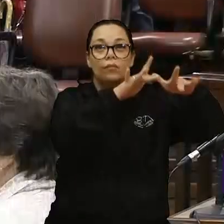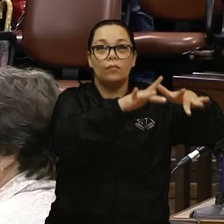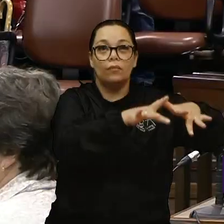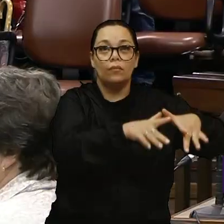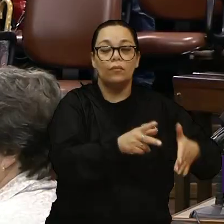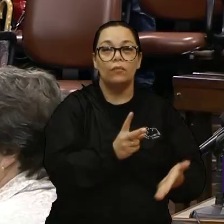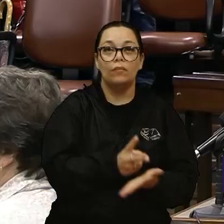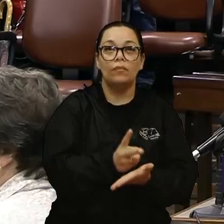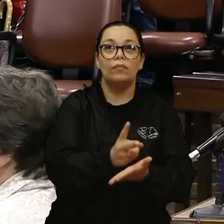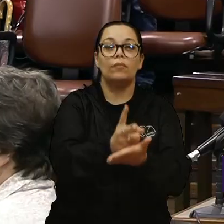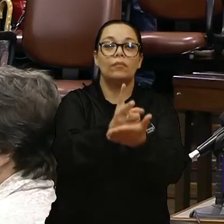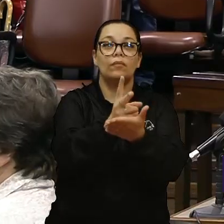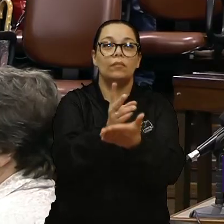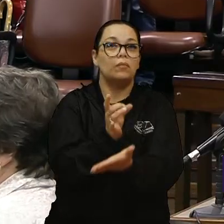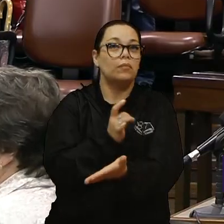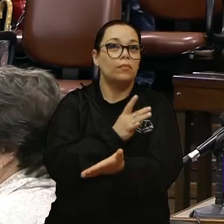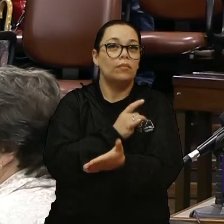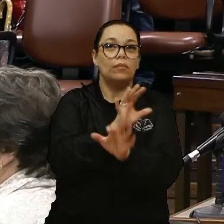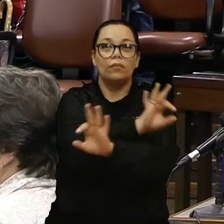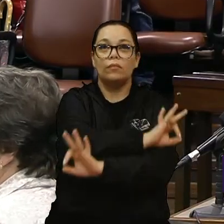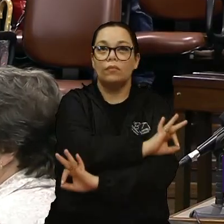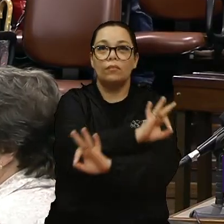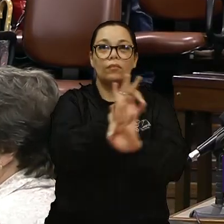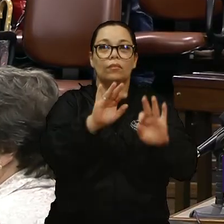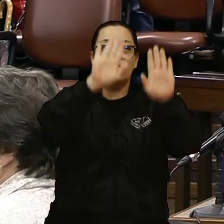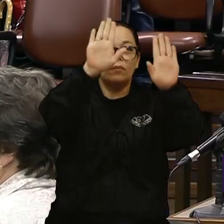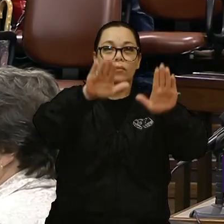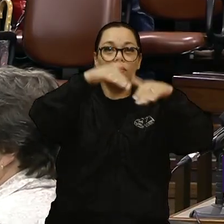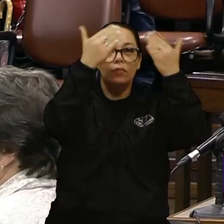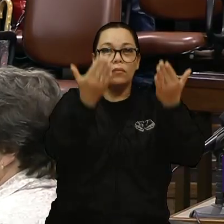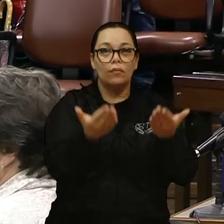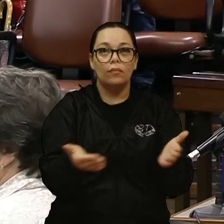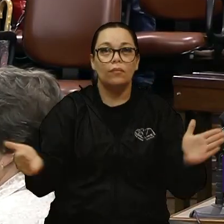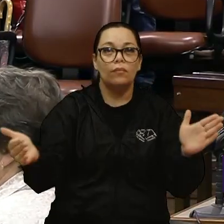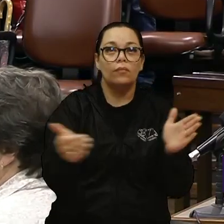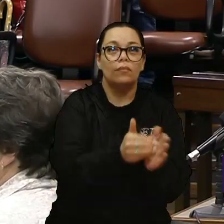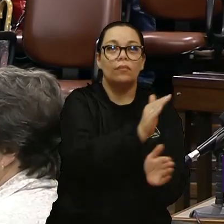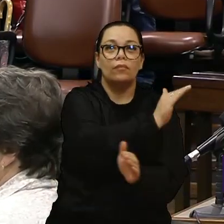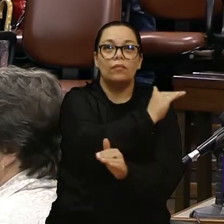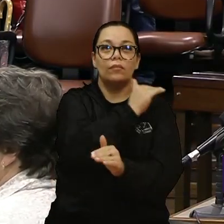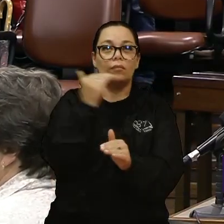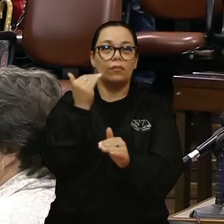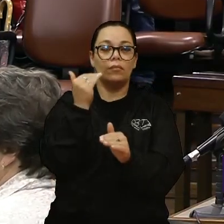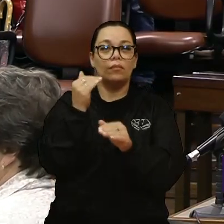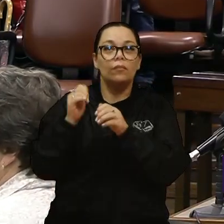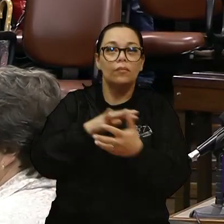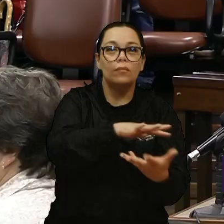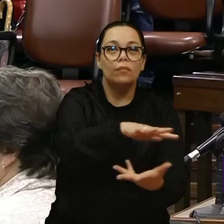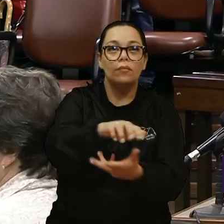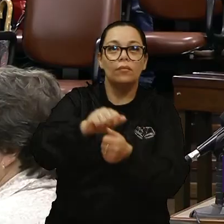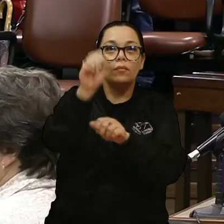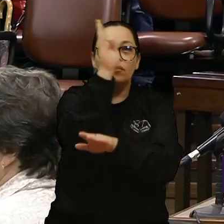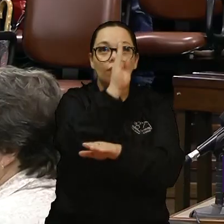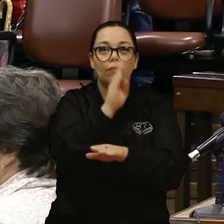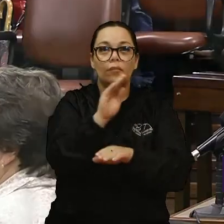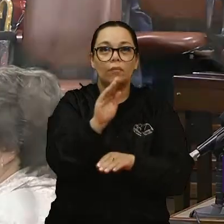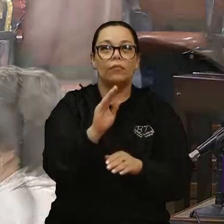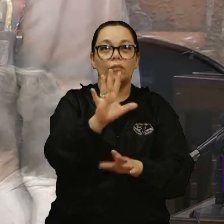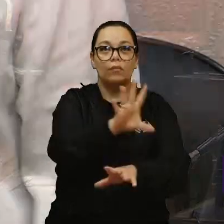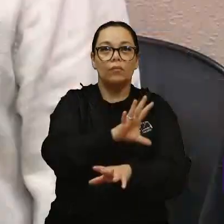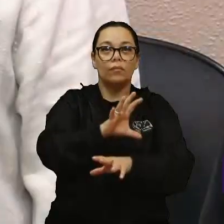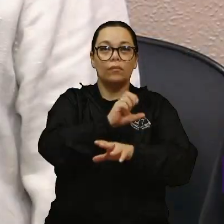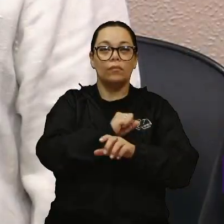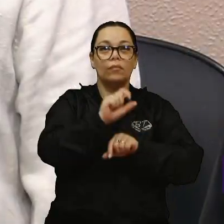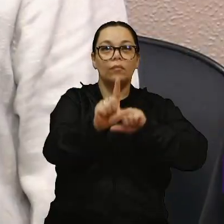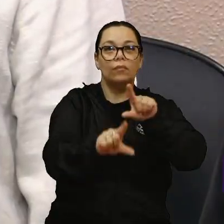foge à luz. Nem tem ninguém te adora a própria morte. Terra dourada,